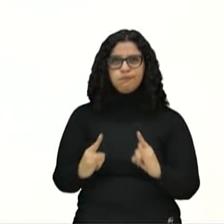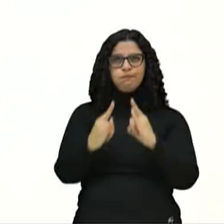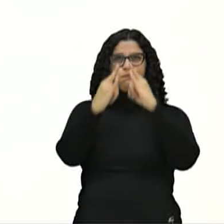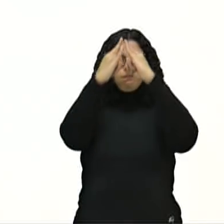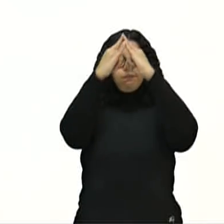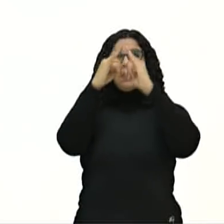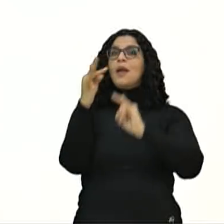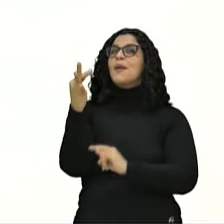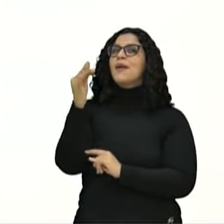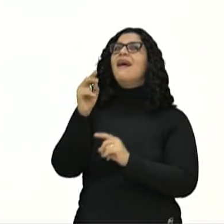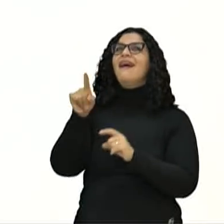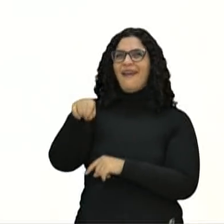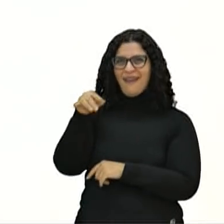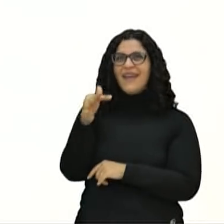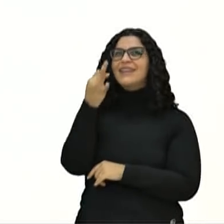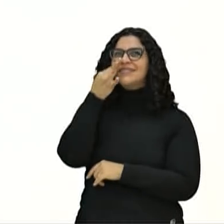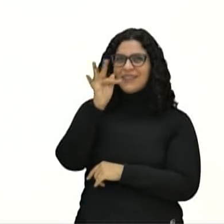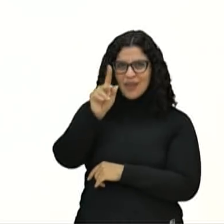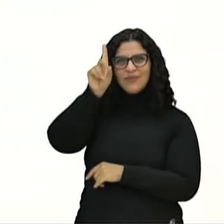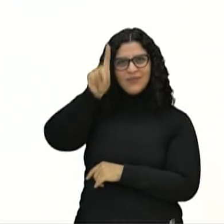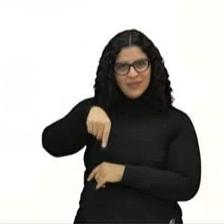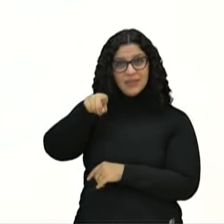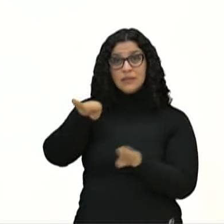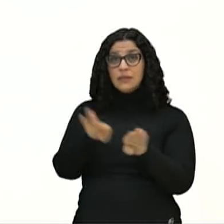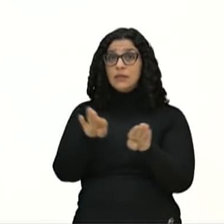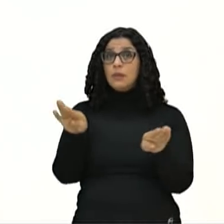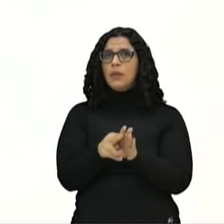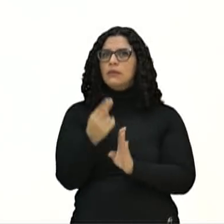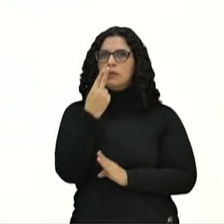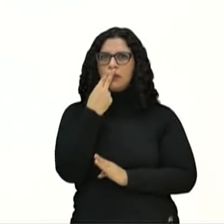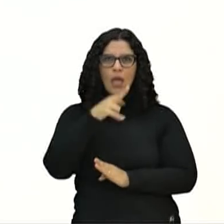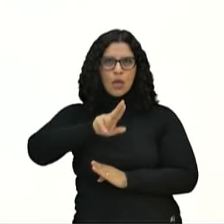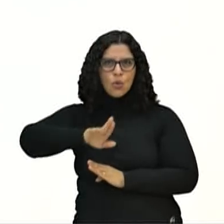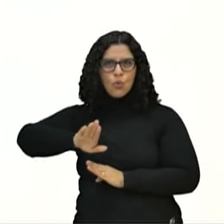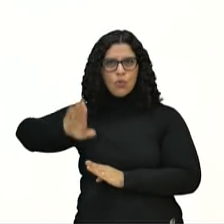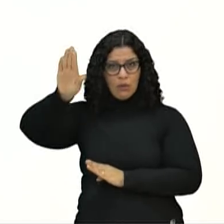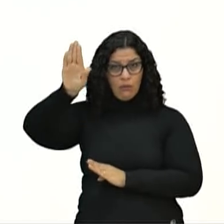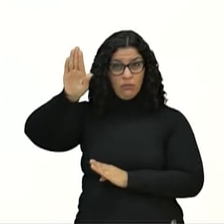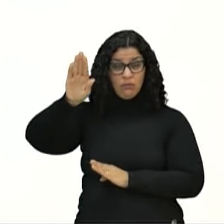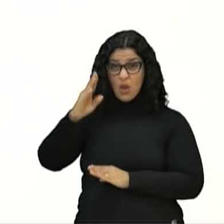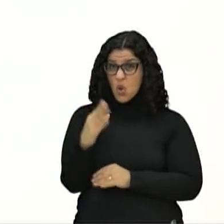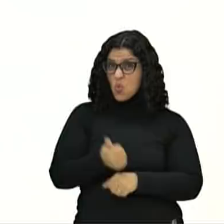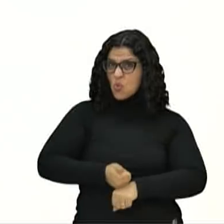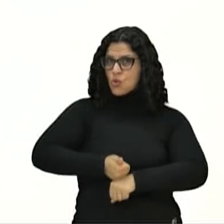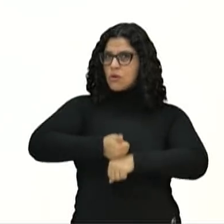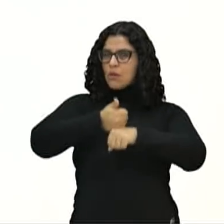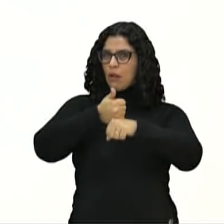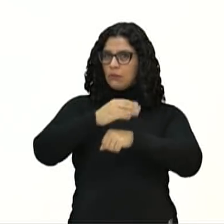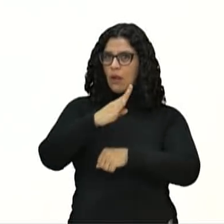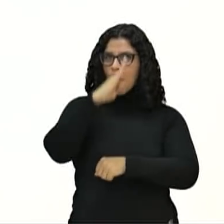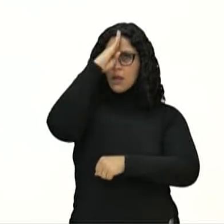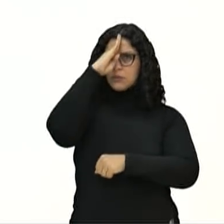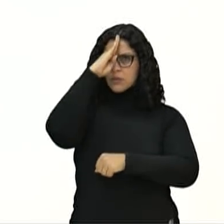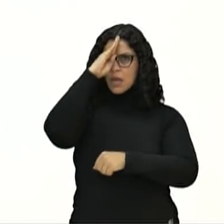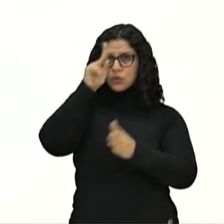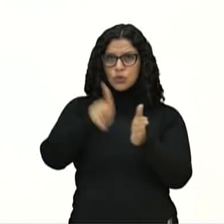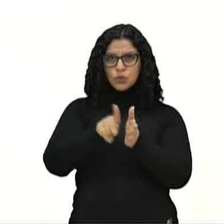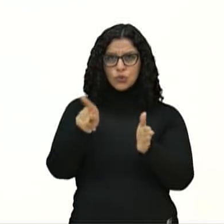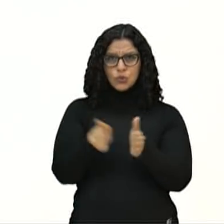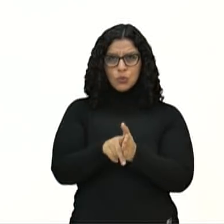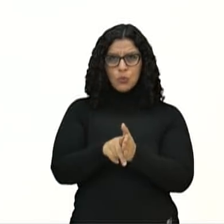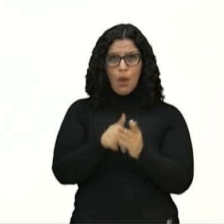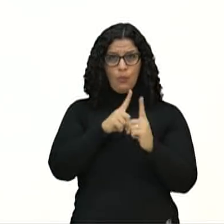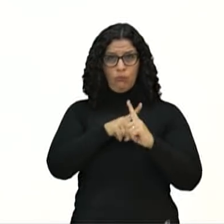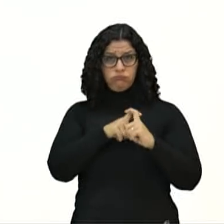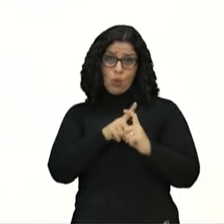em Paris. E aí você tem o Adolf Hitler e o alto comando nazista nessa foto aí na Torre Eiffel que foi tirada